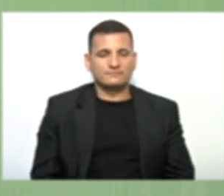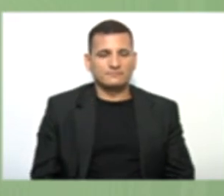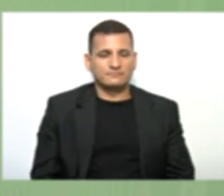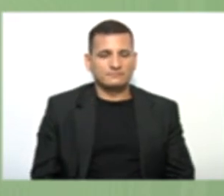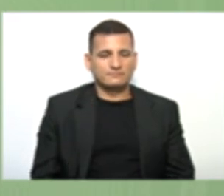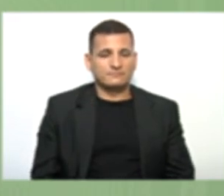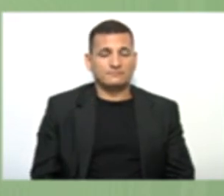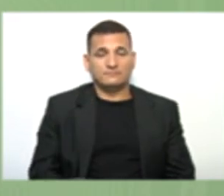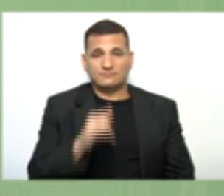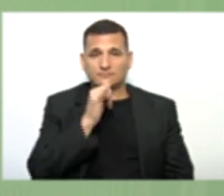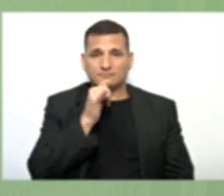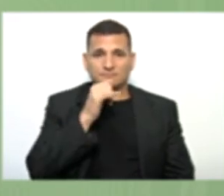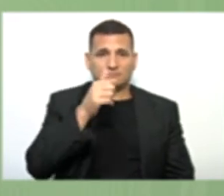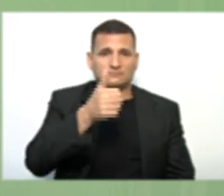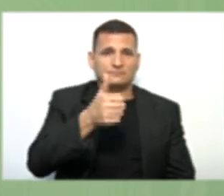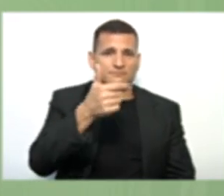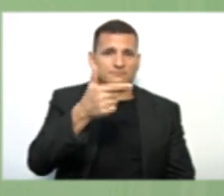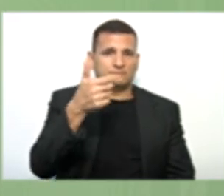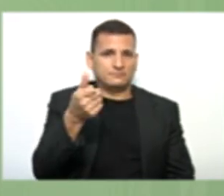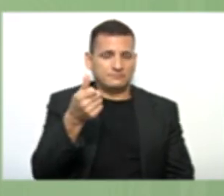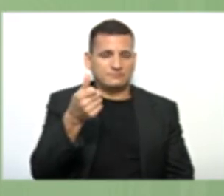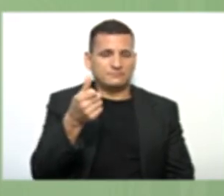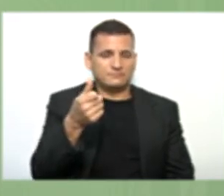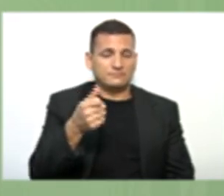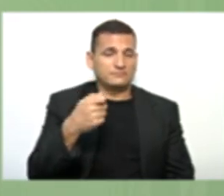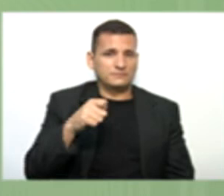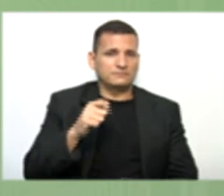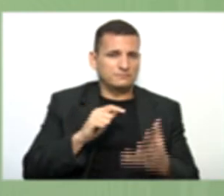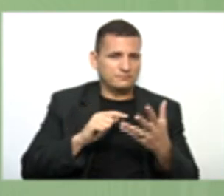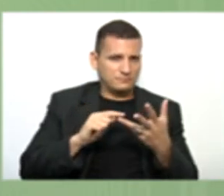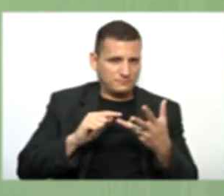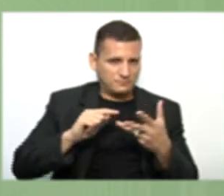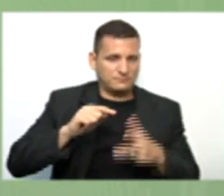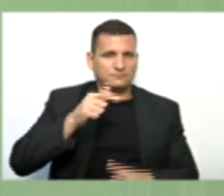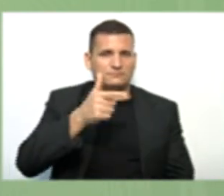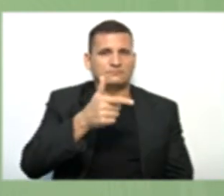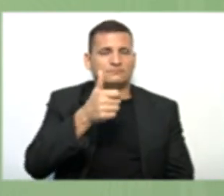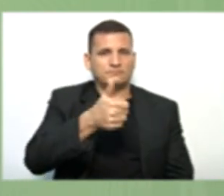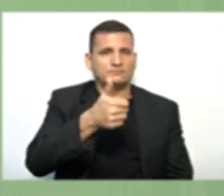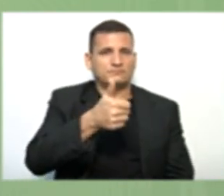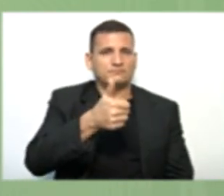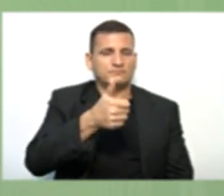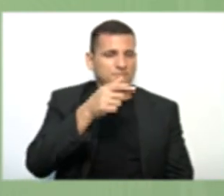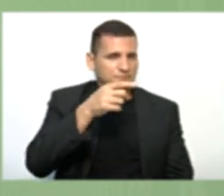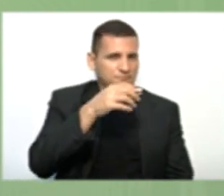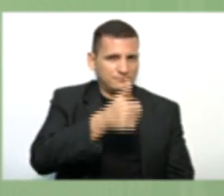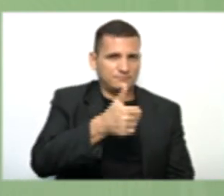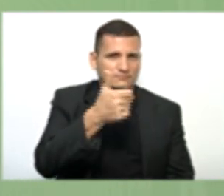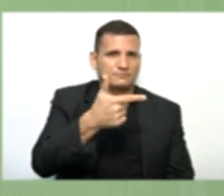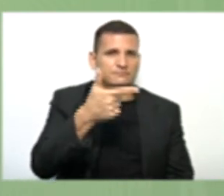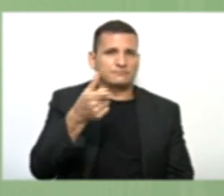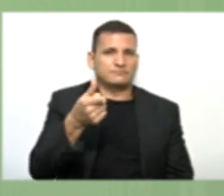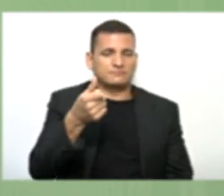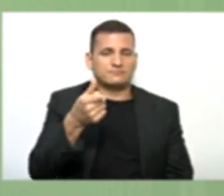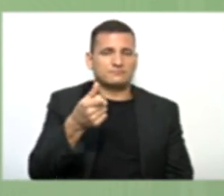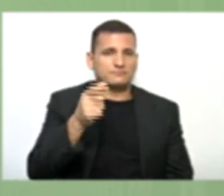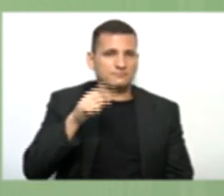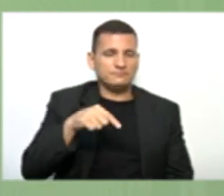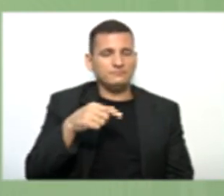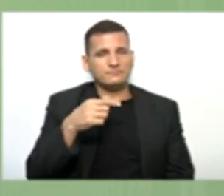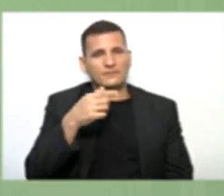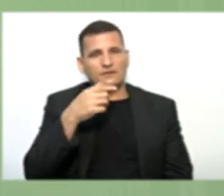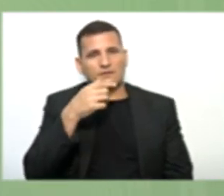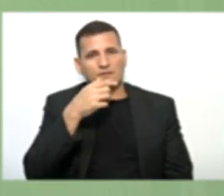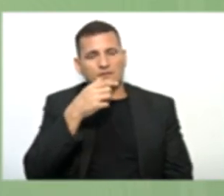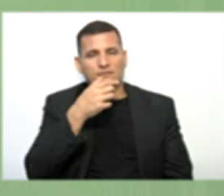O exemplo dos 126 cabides é o seguinte. A gente tem que contar 126 cabides, né? Que é da música da Simone